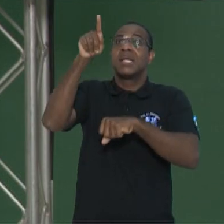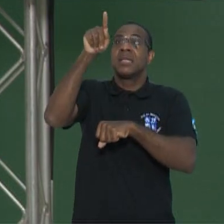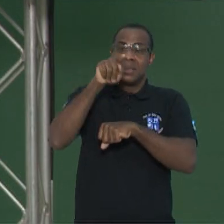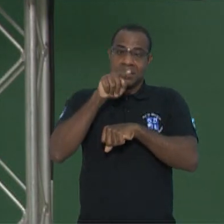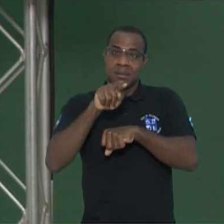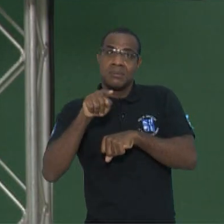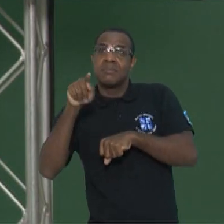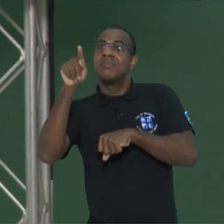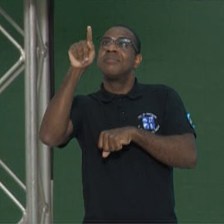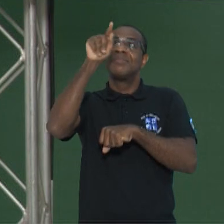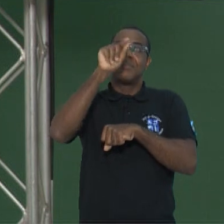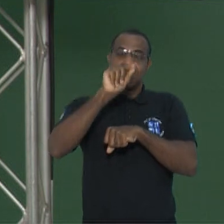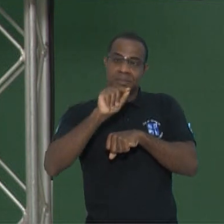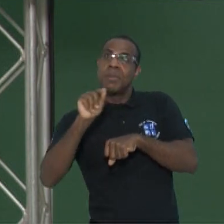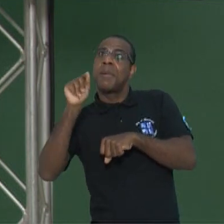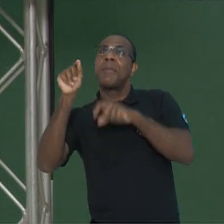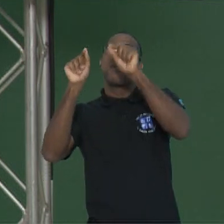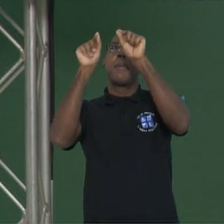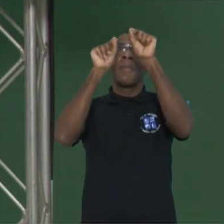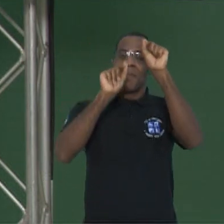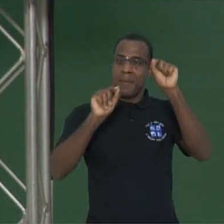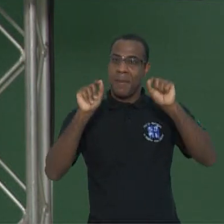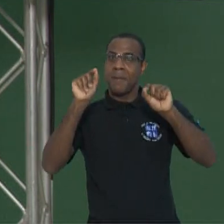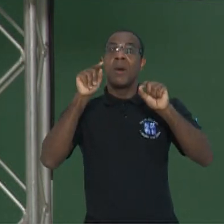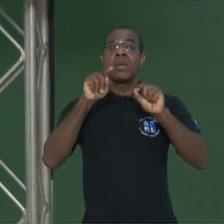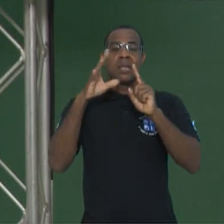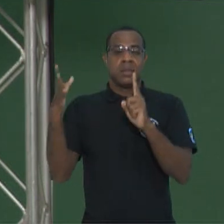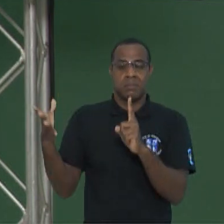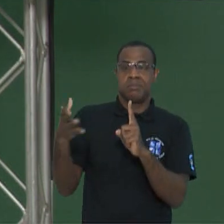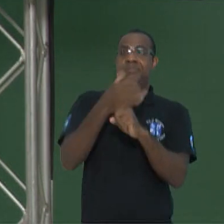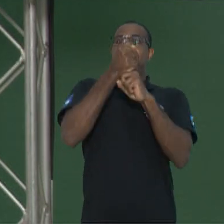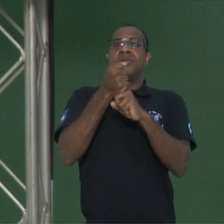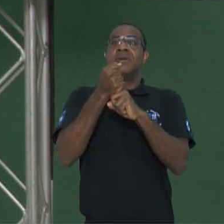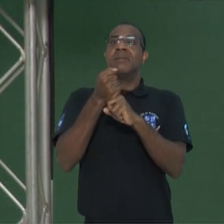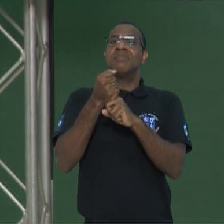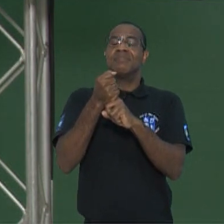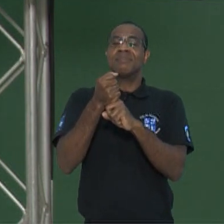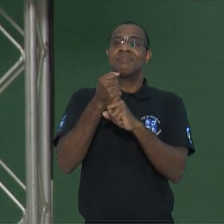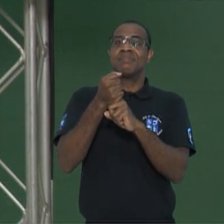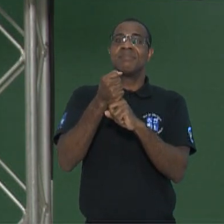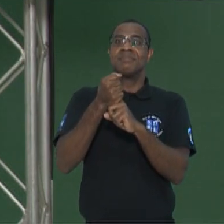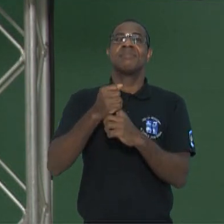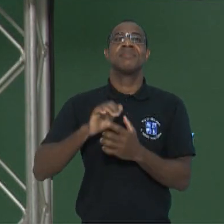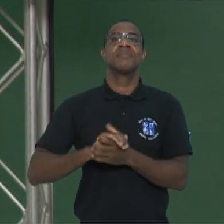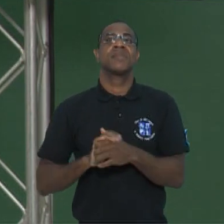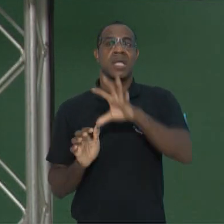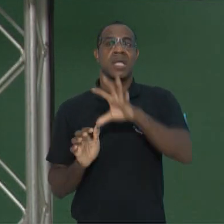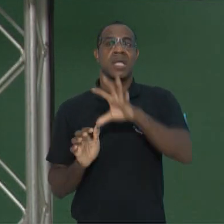que remetem aos países que exerceram essa dominação sobre essas áreas do continente africano. E que